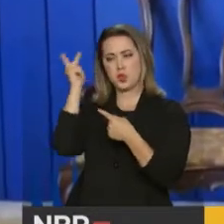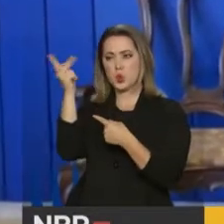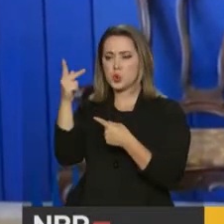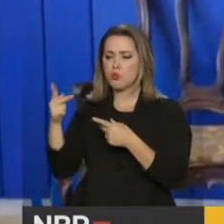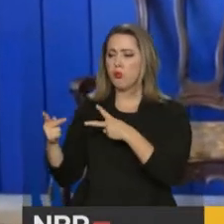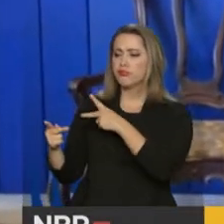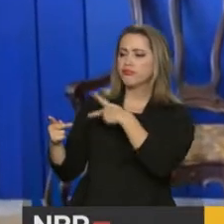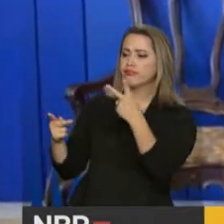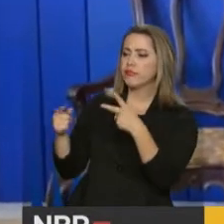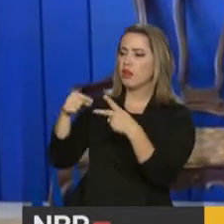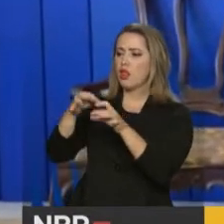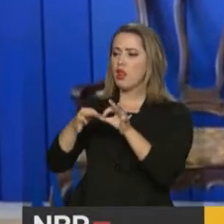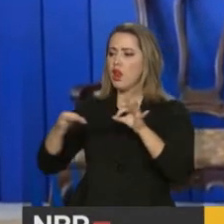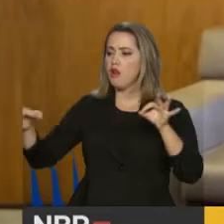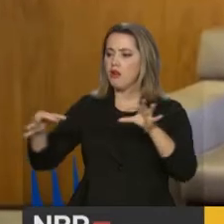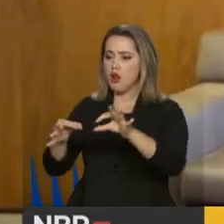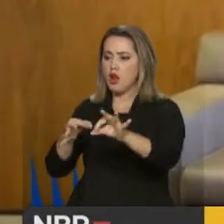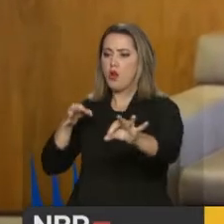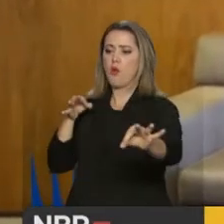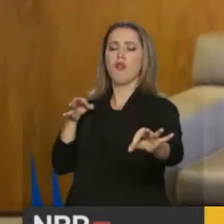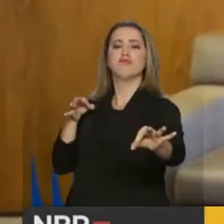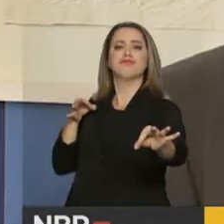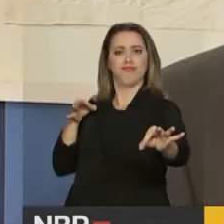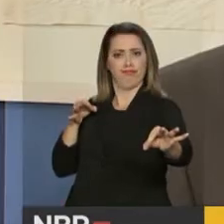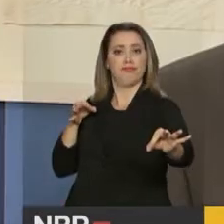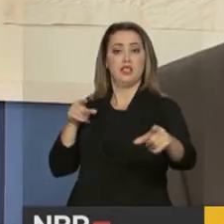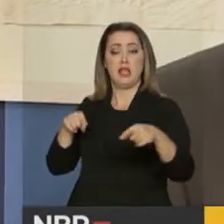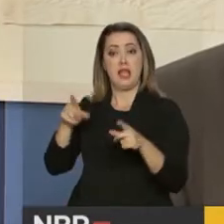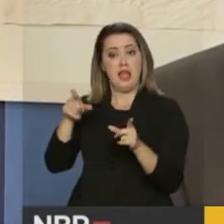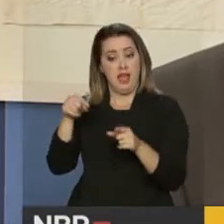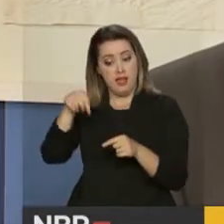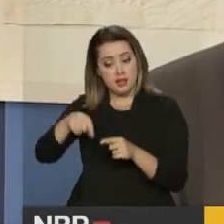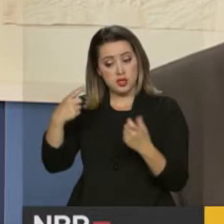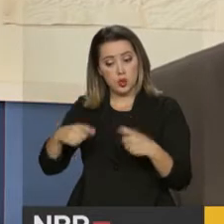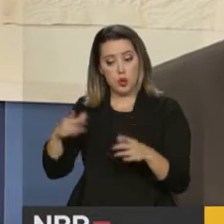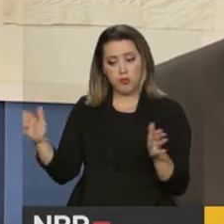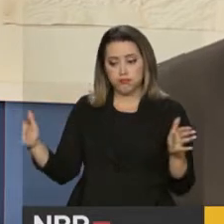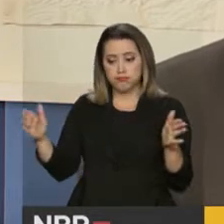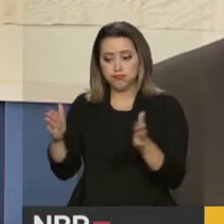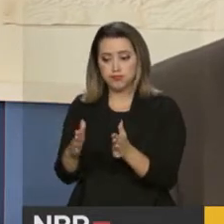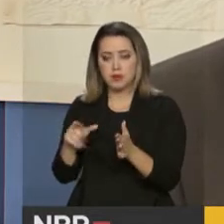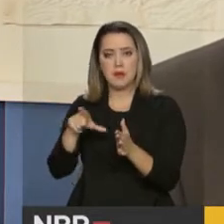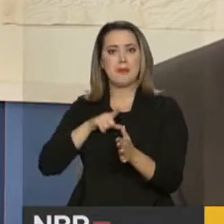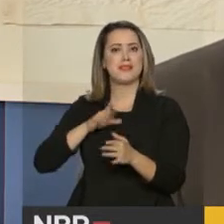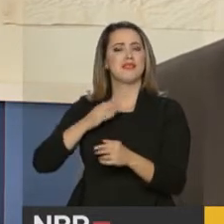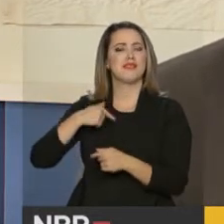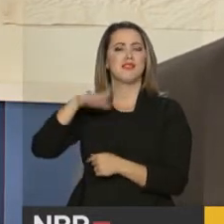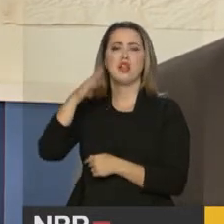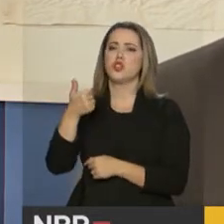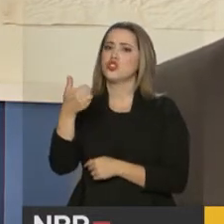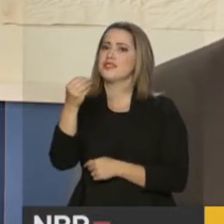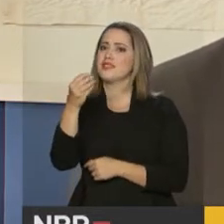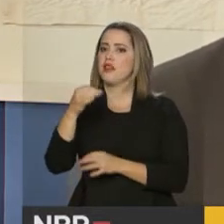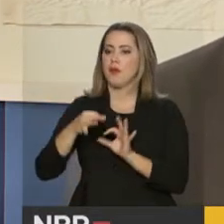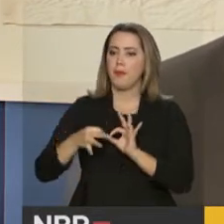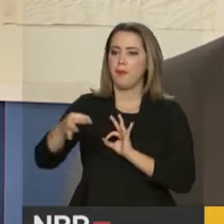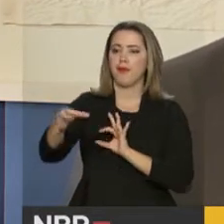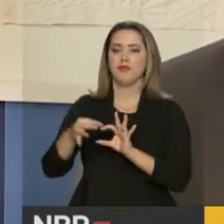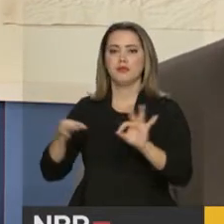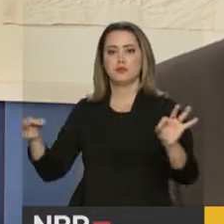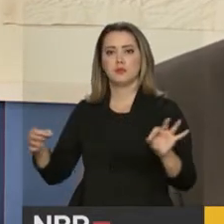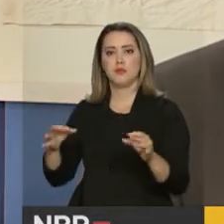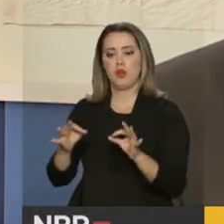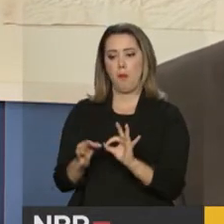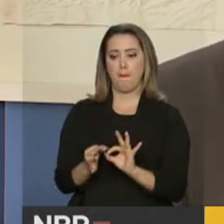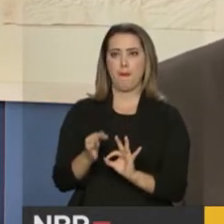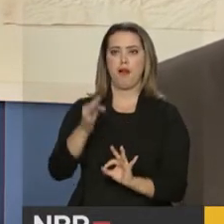são muito grandes. Essa aqui é uma das menores salas que a gente tem. A gente tem salas de 100 metros quadrados, tem com um pé direito de